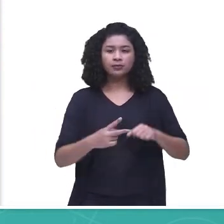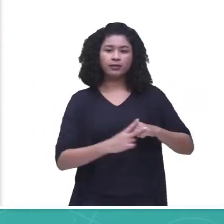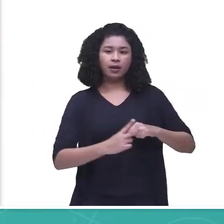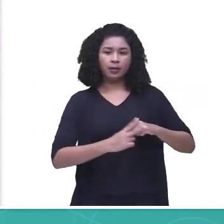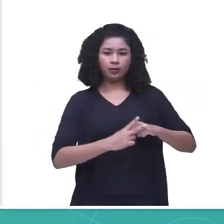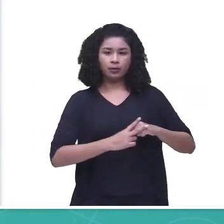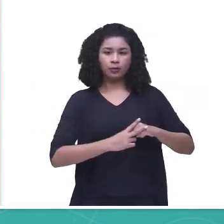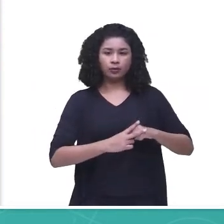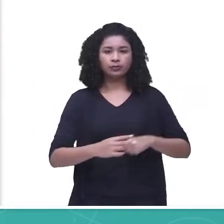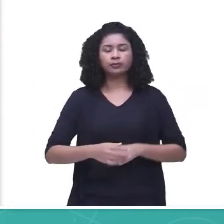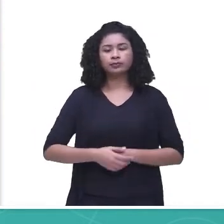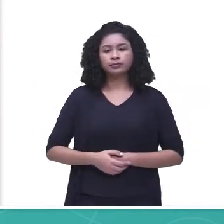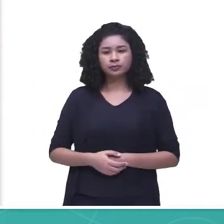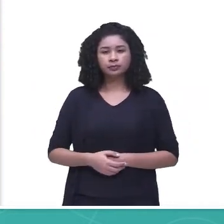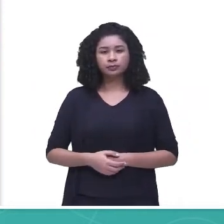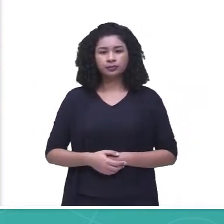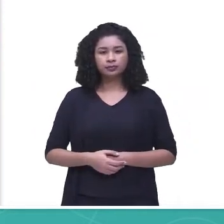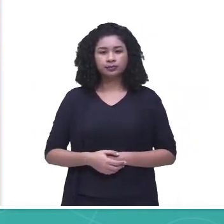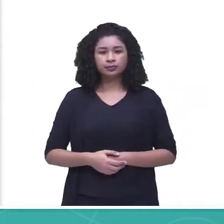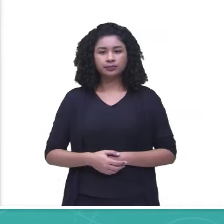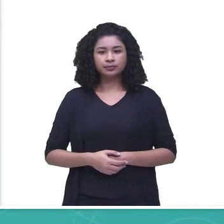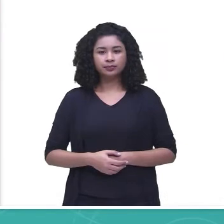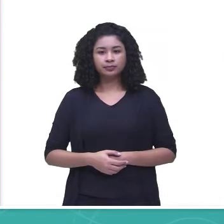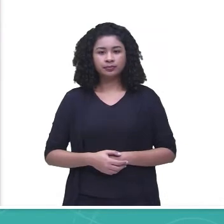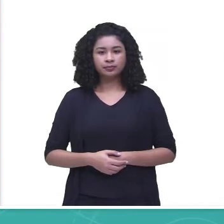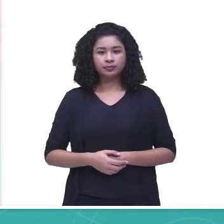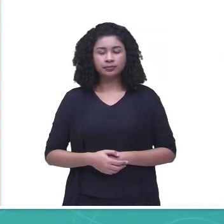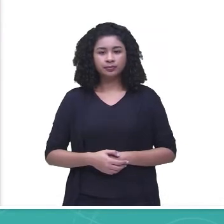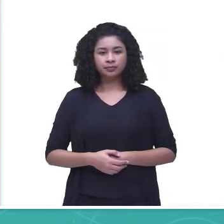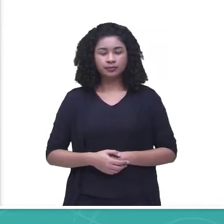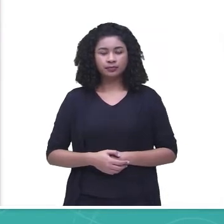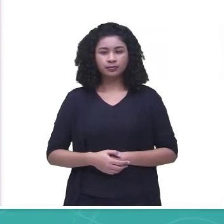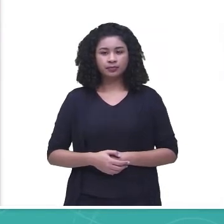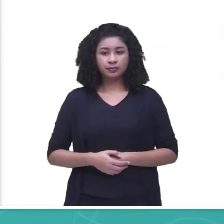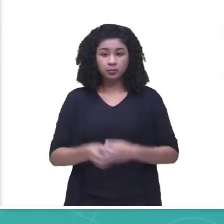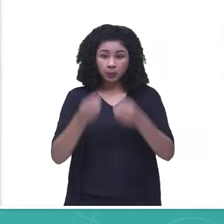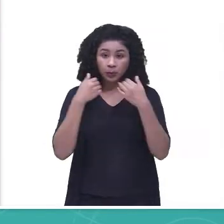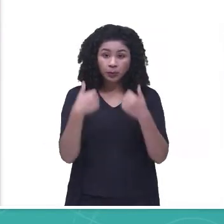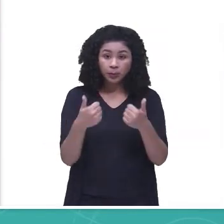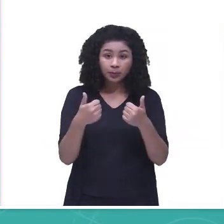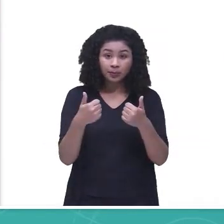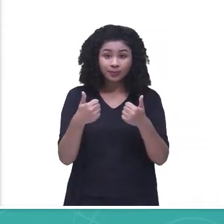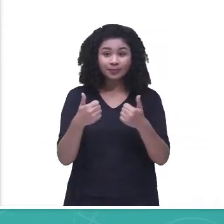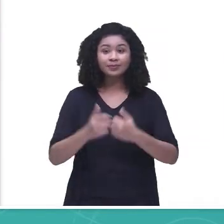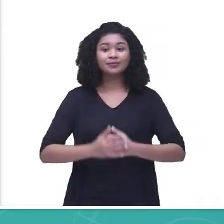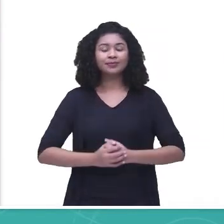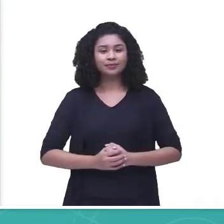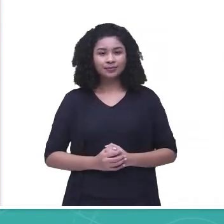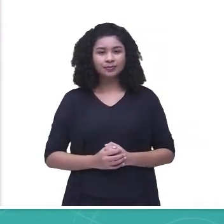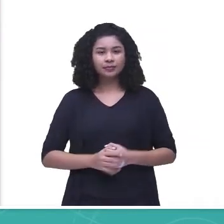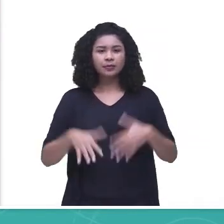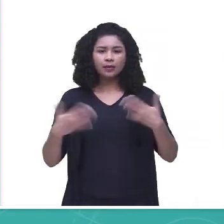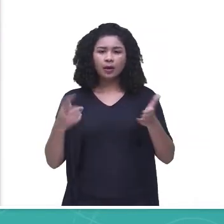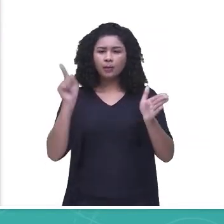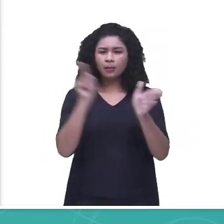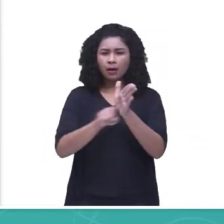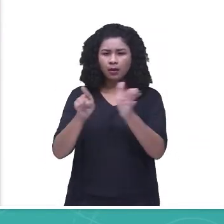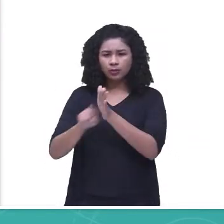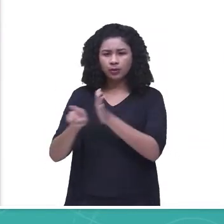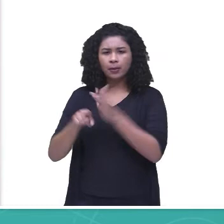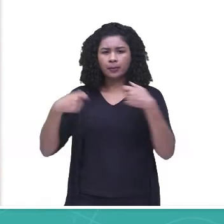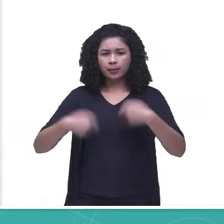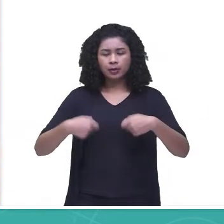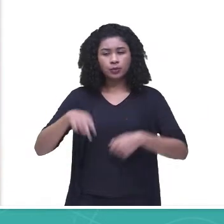ou vocês, we, nós, they, eles ou elas, tá certo? Então, para fazer perguntas eu vou utilizar o